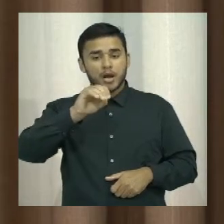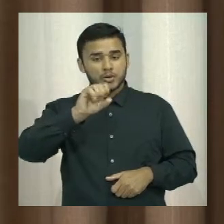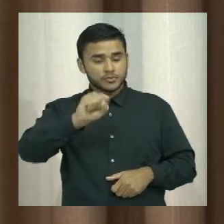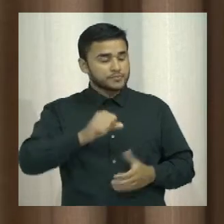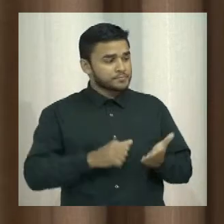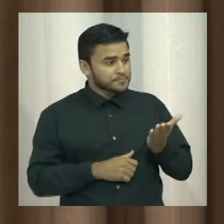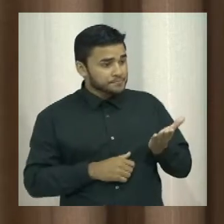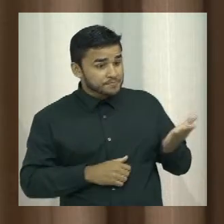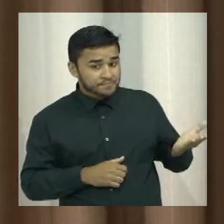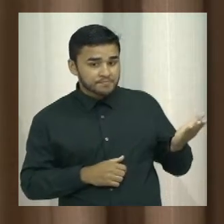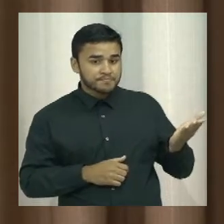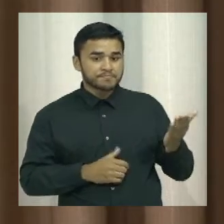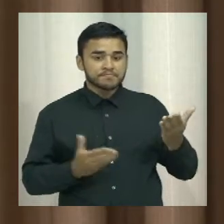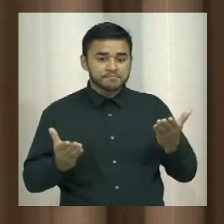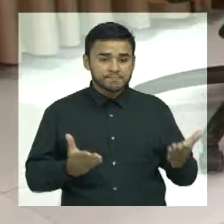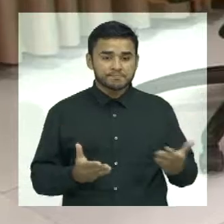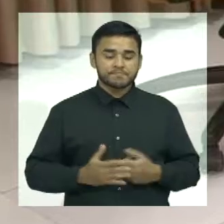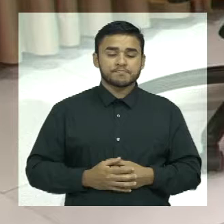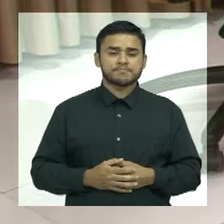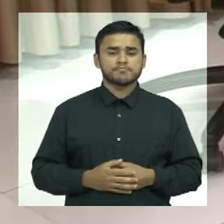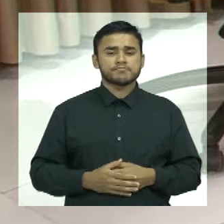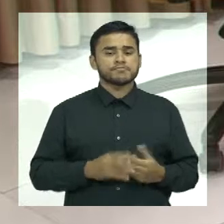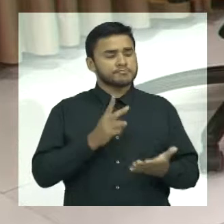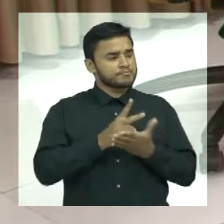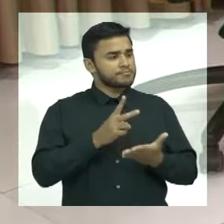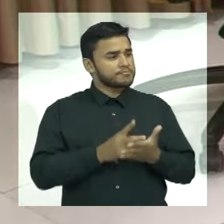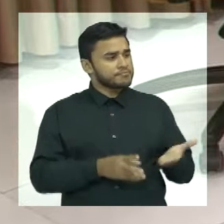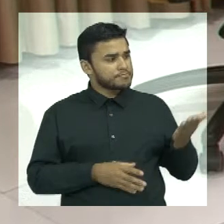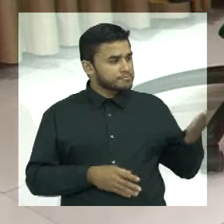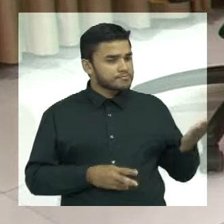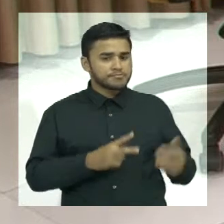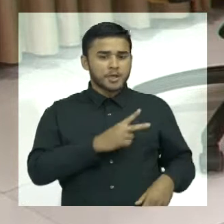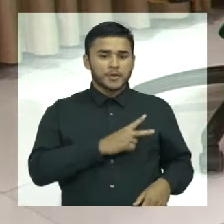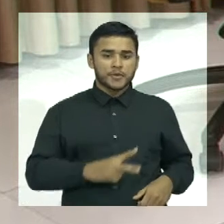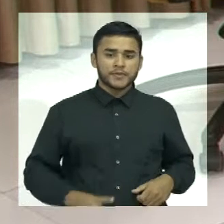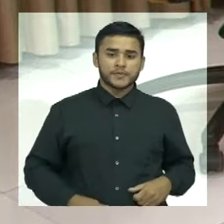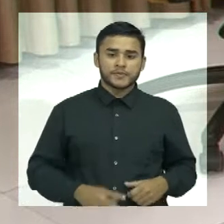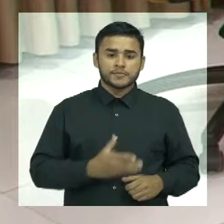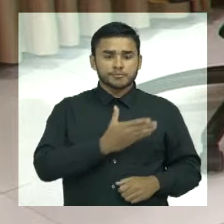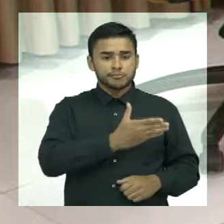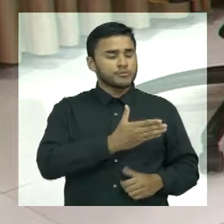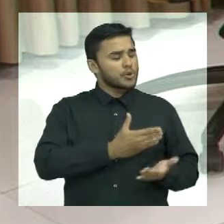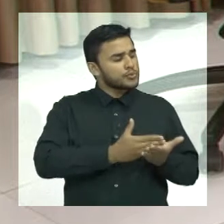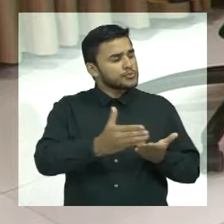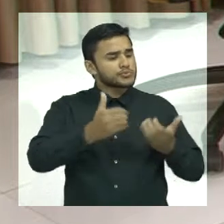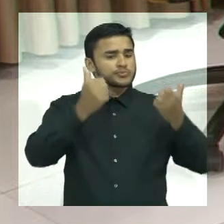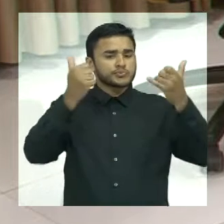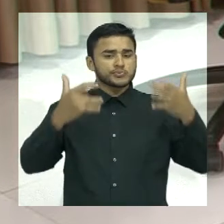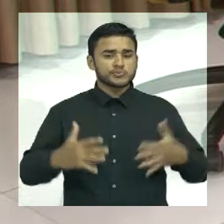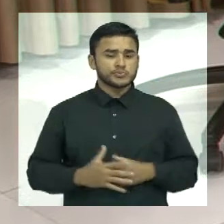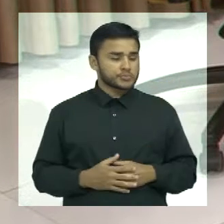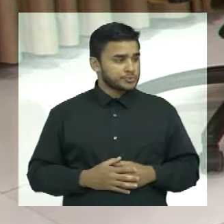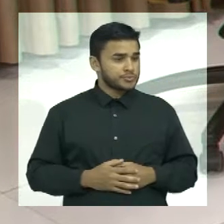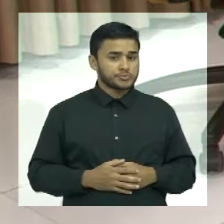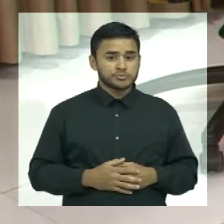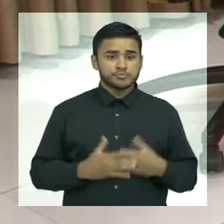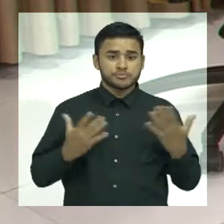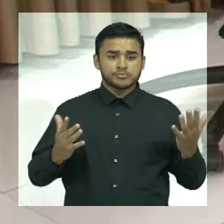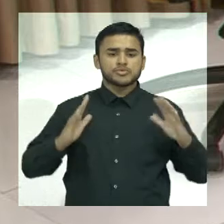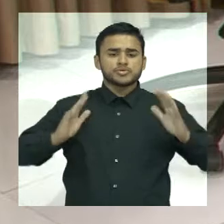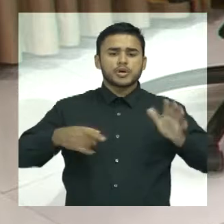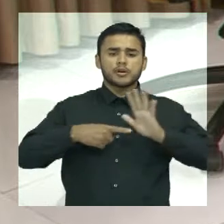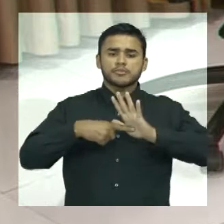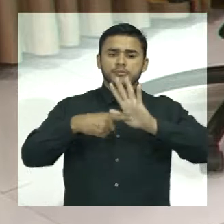Como de costume, a gente sempre inicia com a fala do vereador para que apresente, né, de onde nasceu a ideia. Mas, por mais que a gente tenha